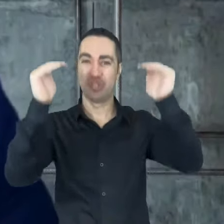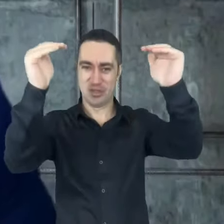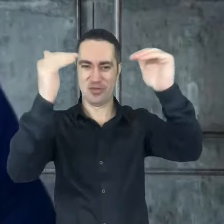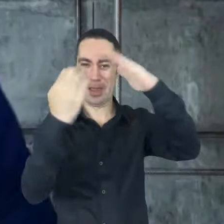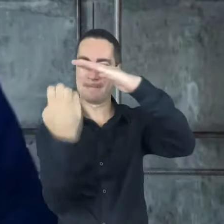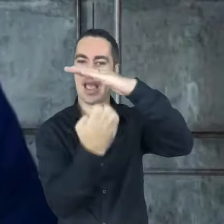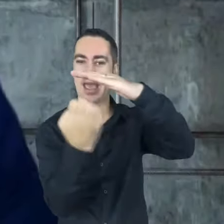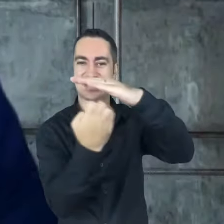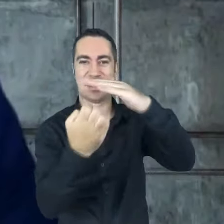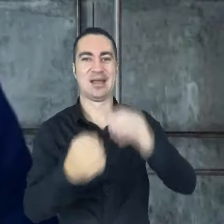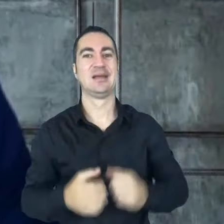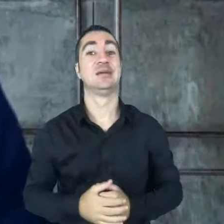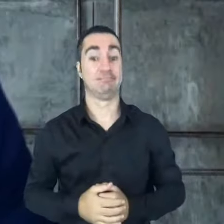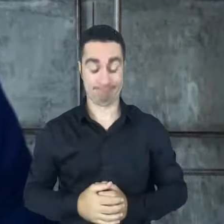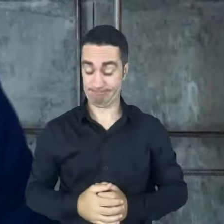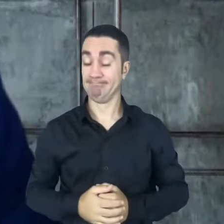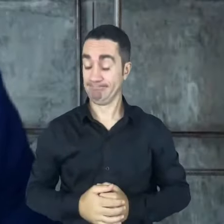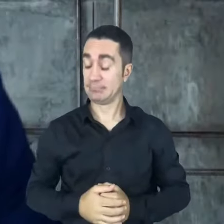né?